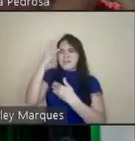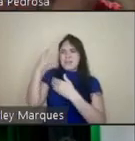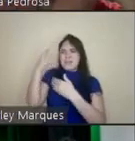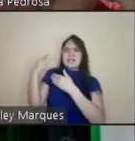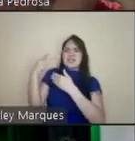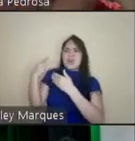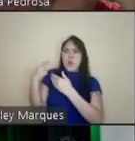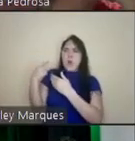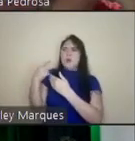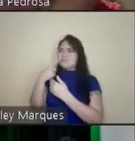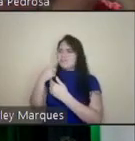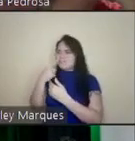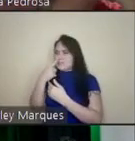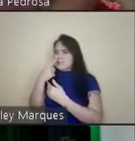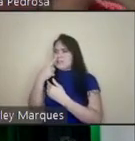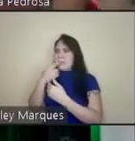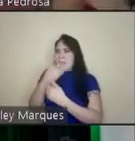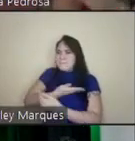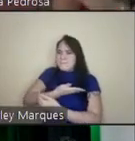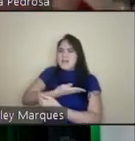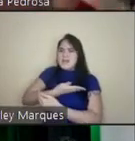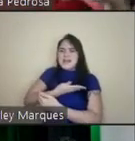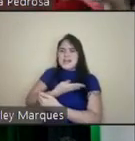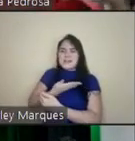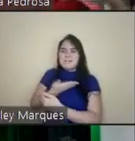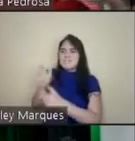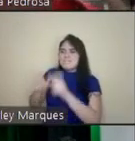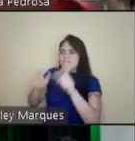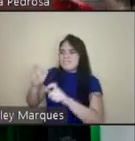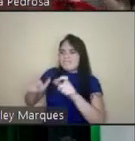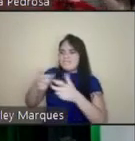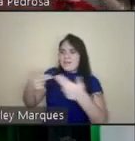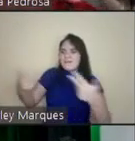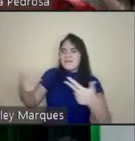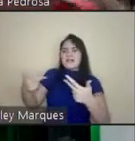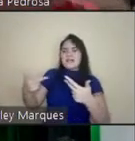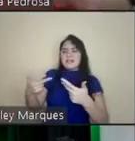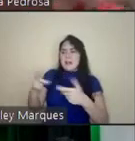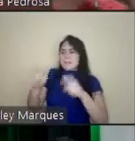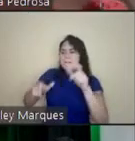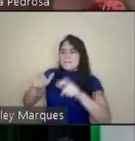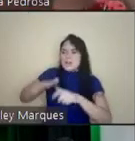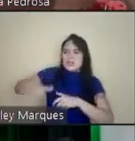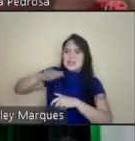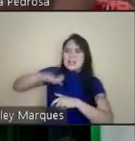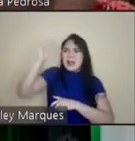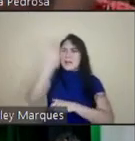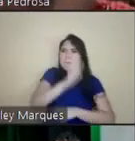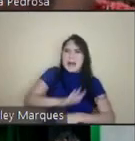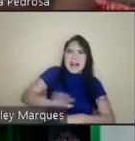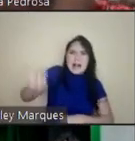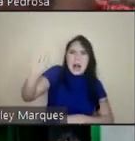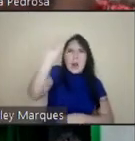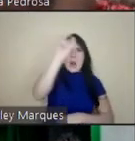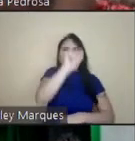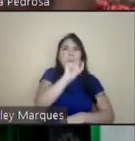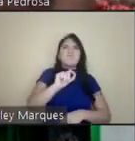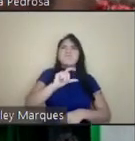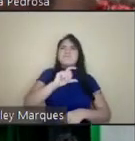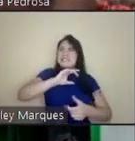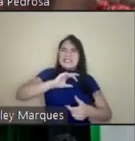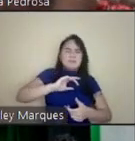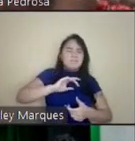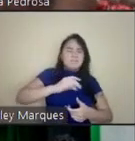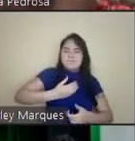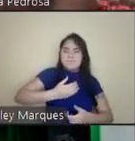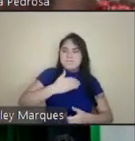né? Pessoas de amigos e as pessoas em geral, os brasileiros, vivendo esse maior genocídio da história. Nós